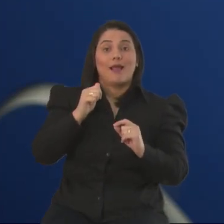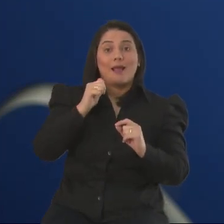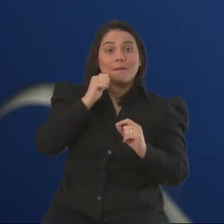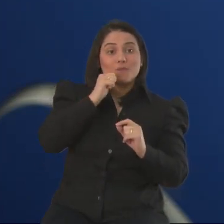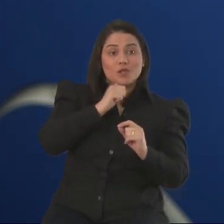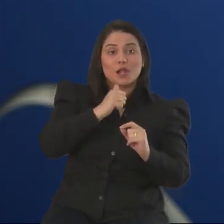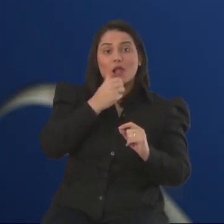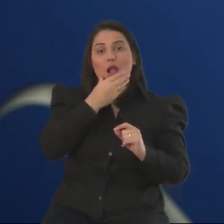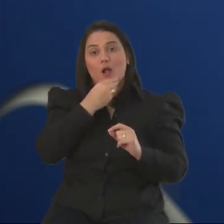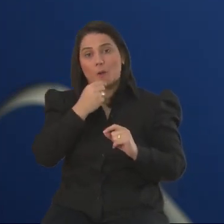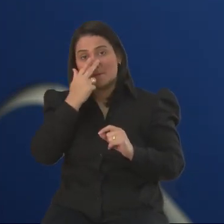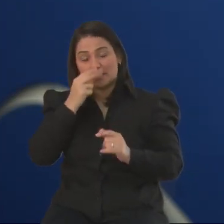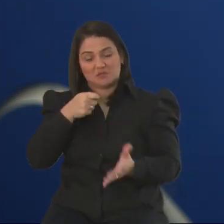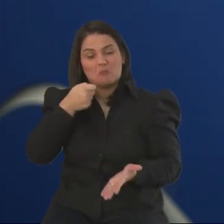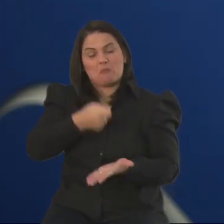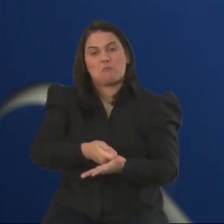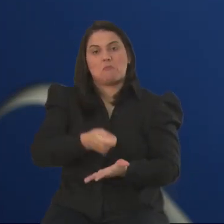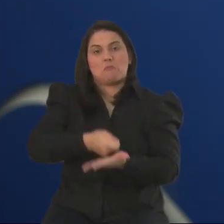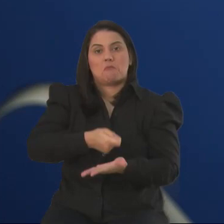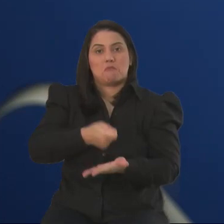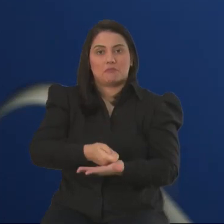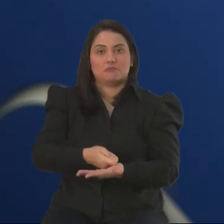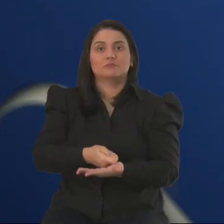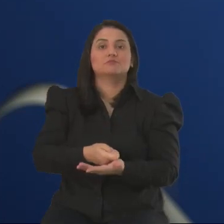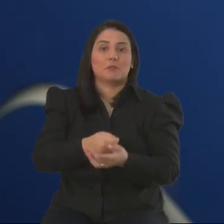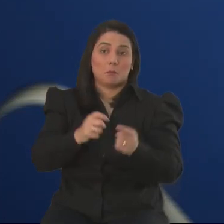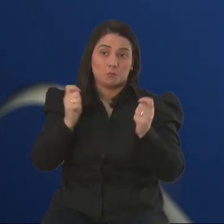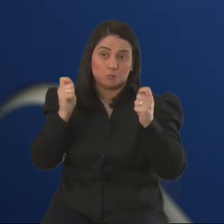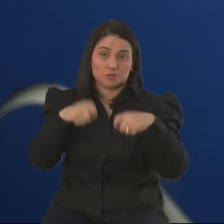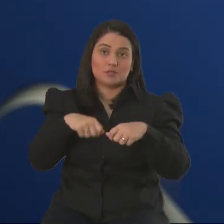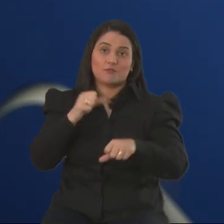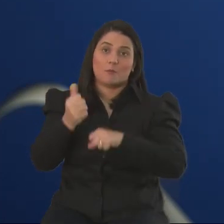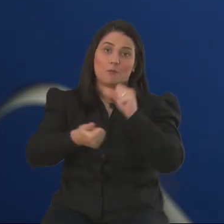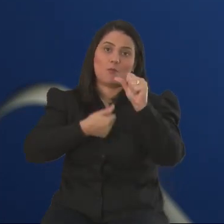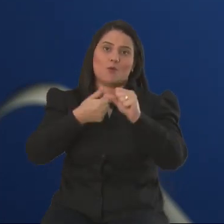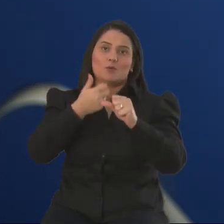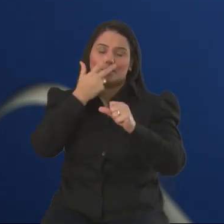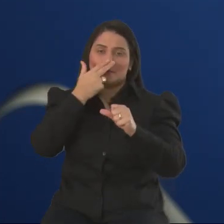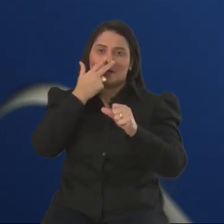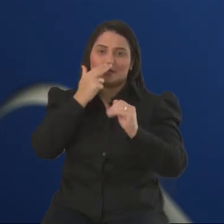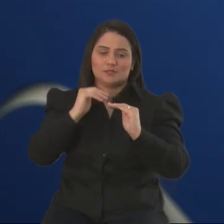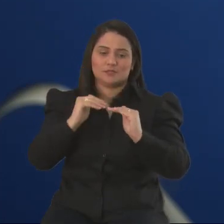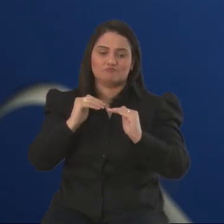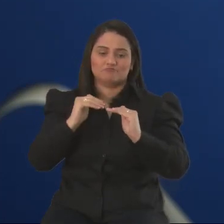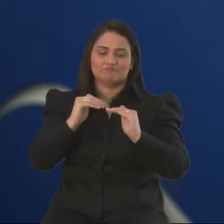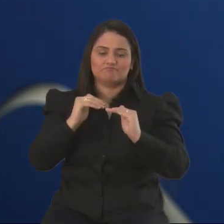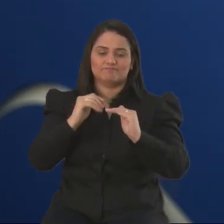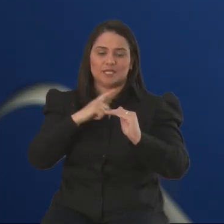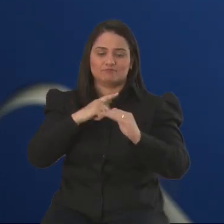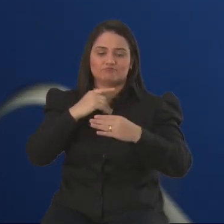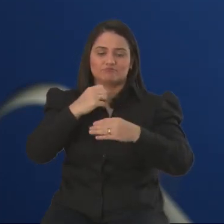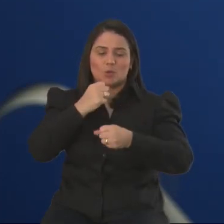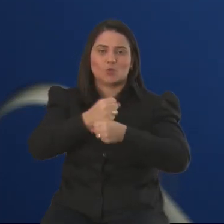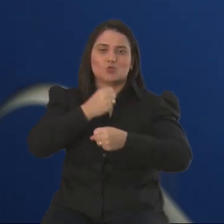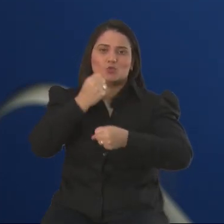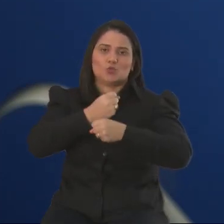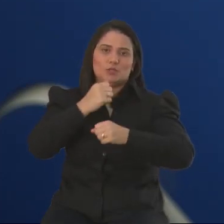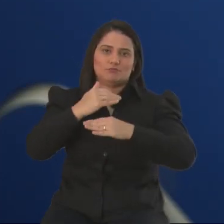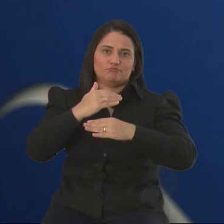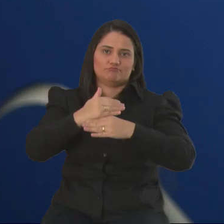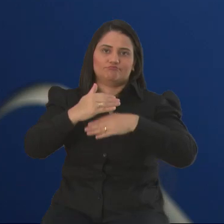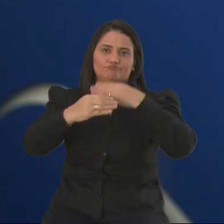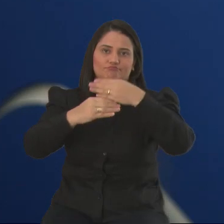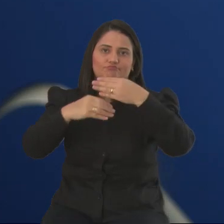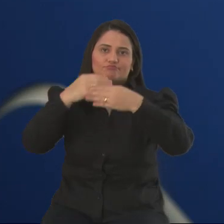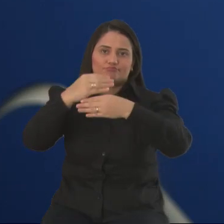E se ele é imposto, ele pode ser construído. E se ele pode ser construído, eu tenho certeza que ele pode ser construído de